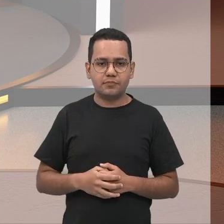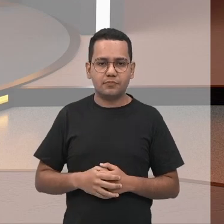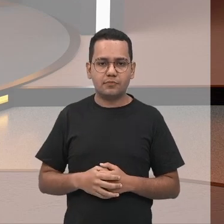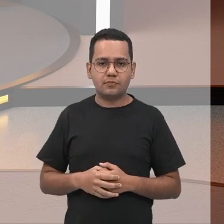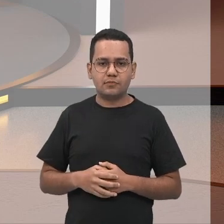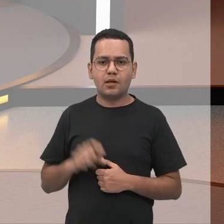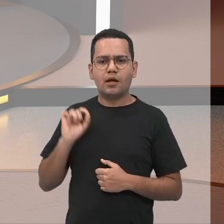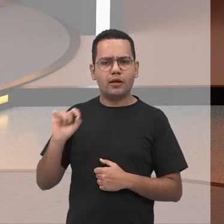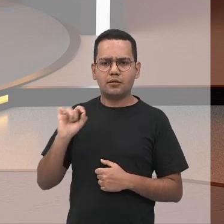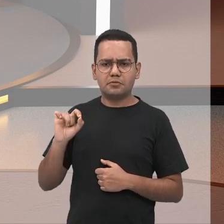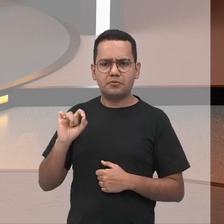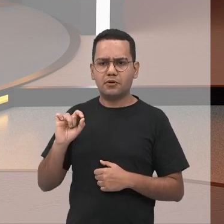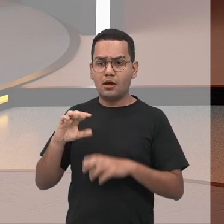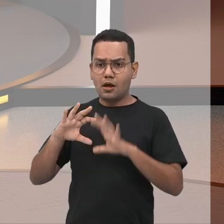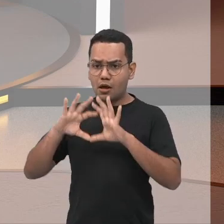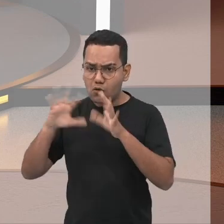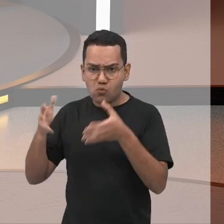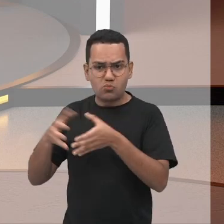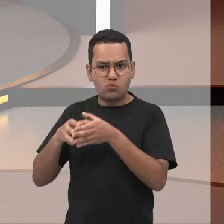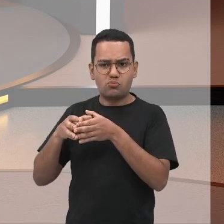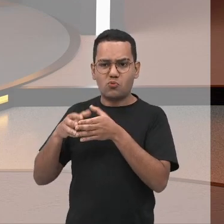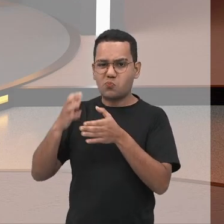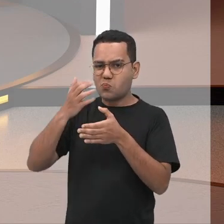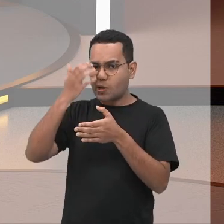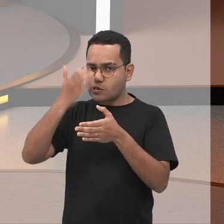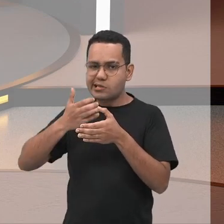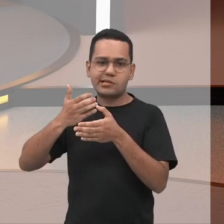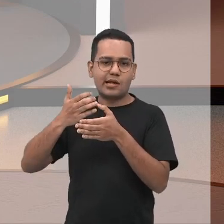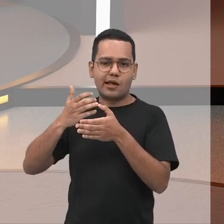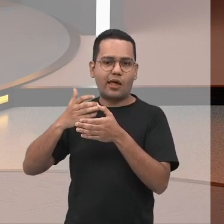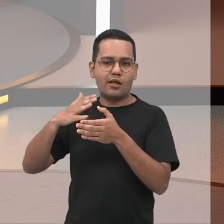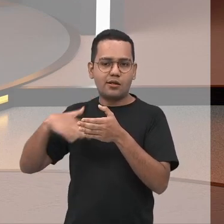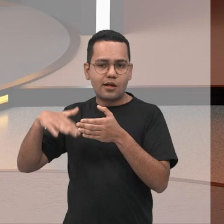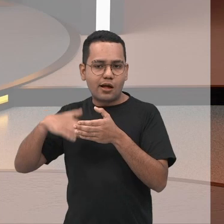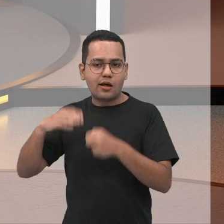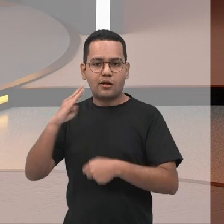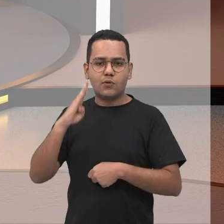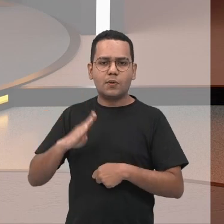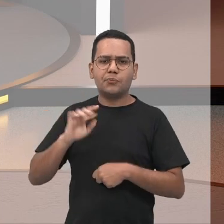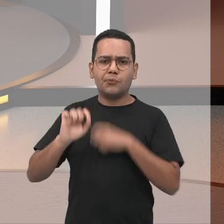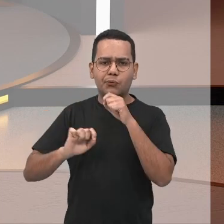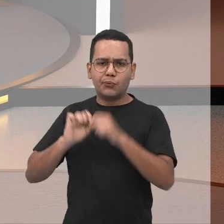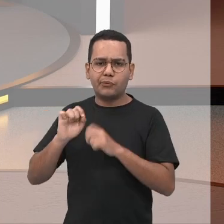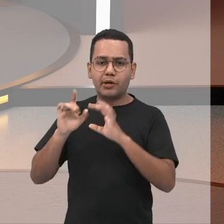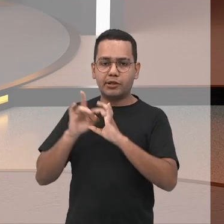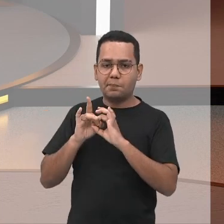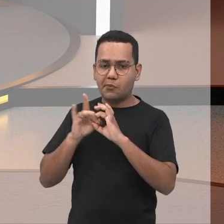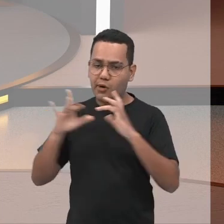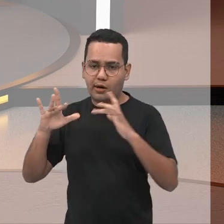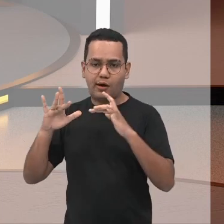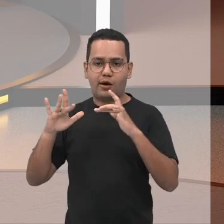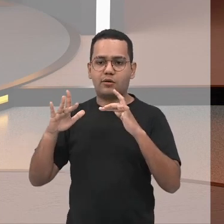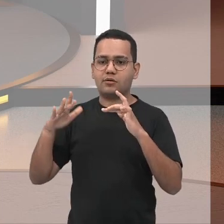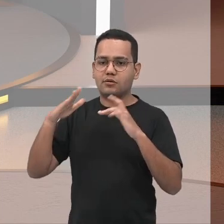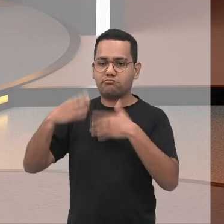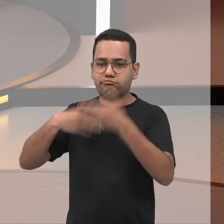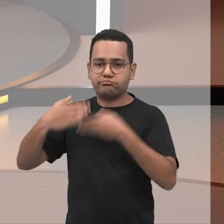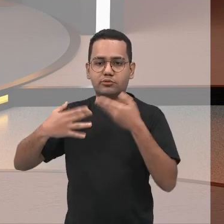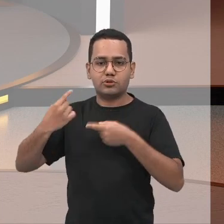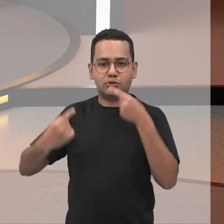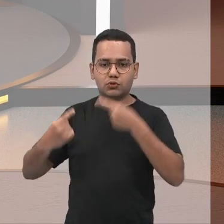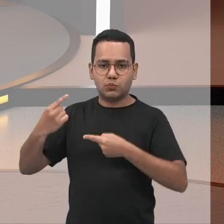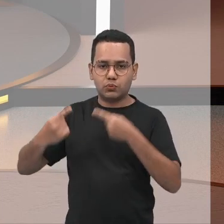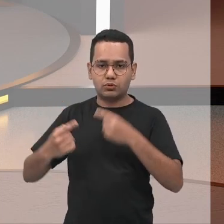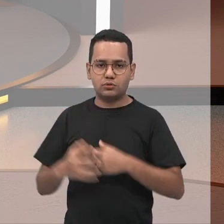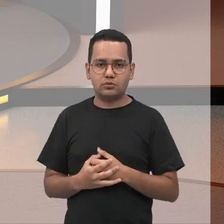mais radical do Partido Brasileiro. Eles buscavam a democratização do processo político,